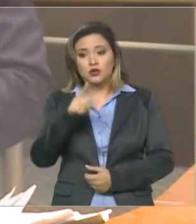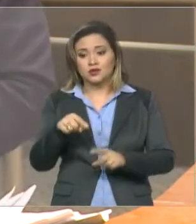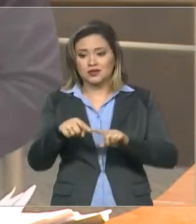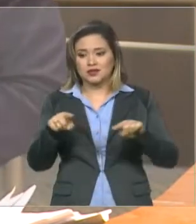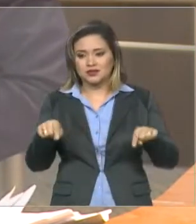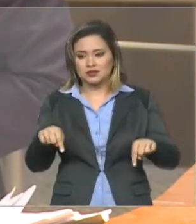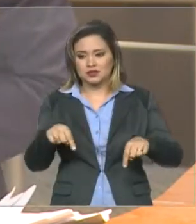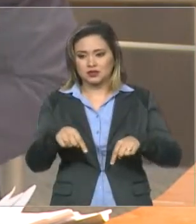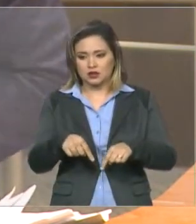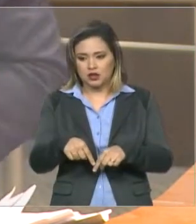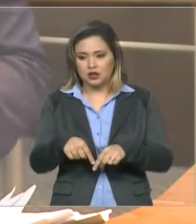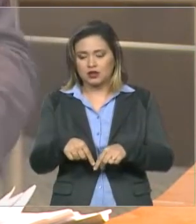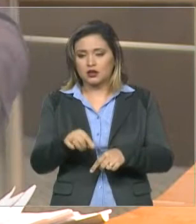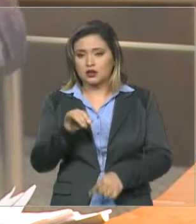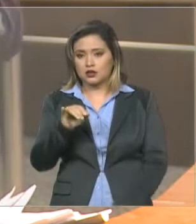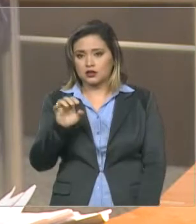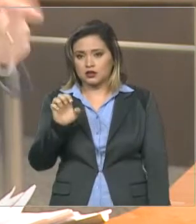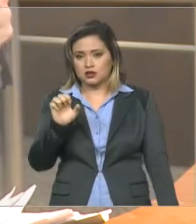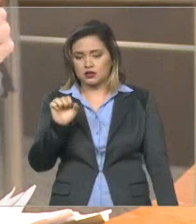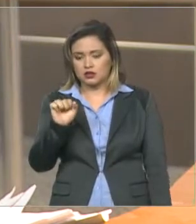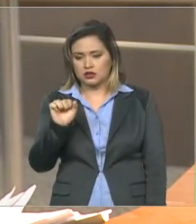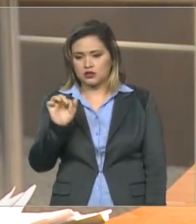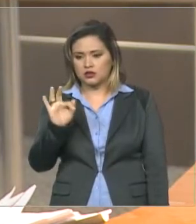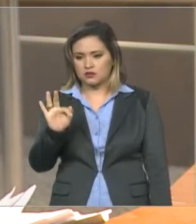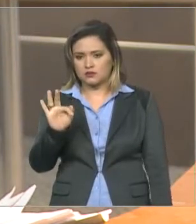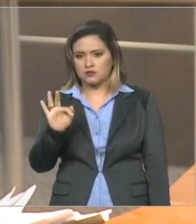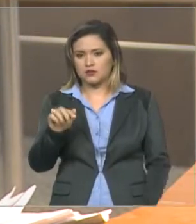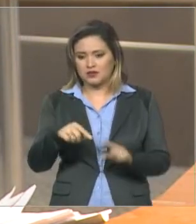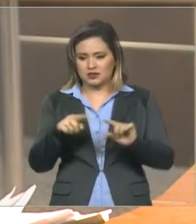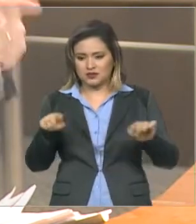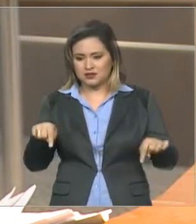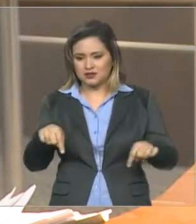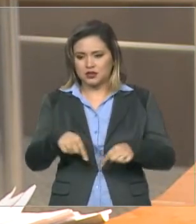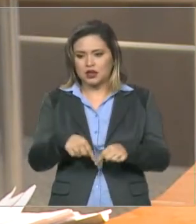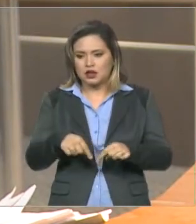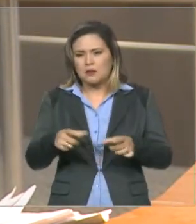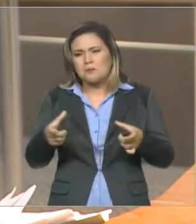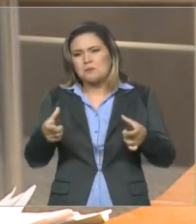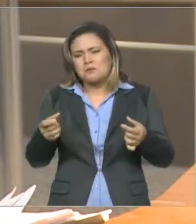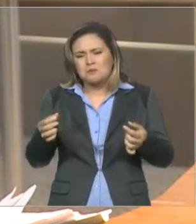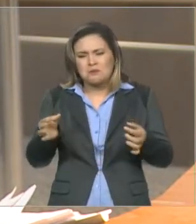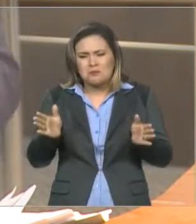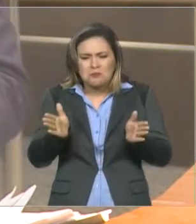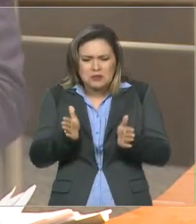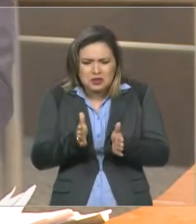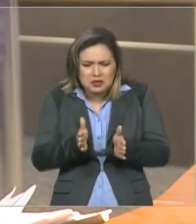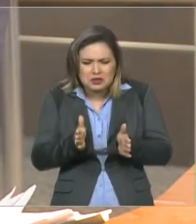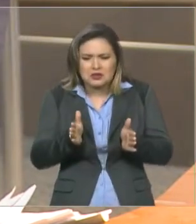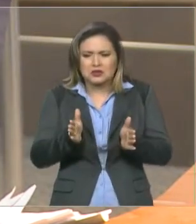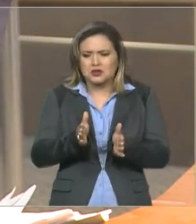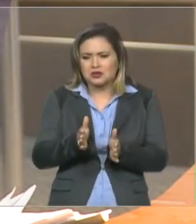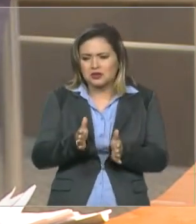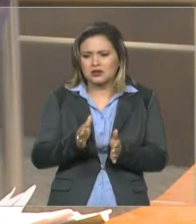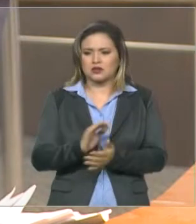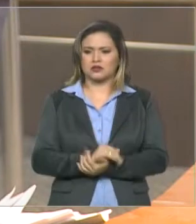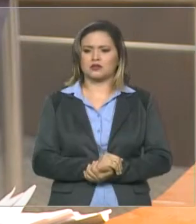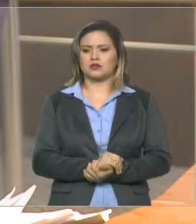mesma instituição, uma sala mínima, pequena, sem